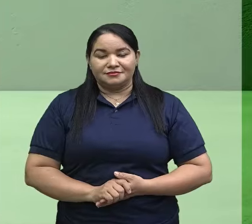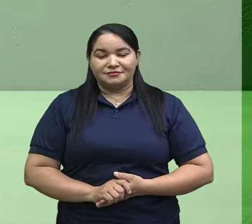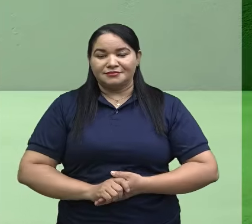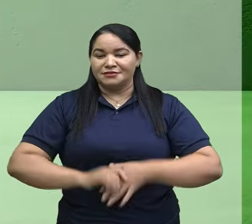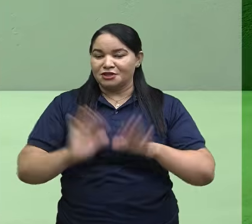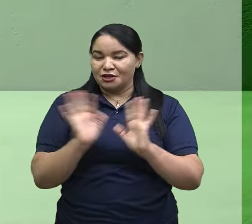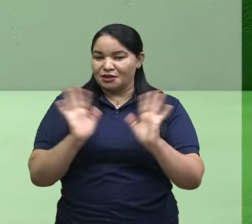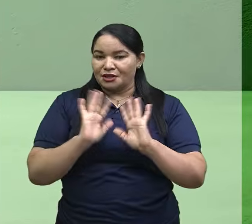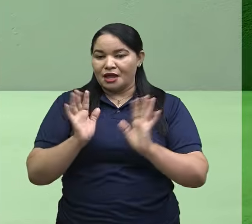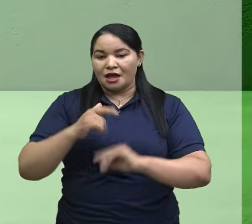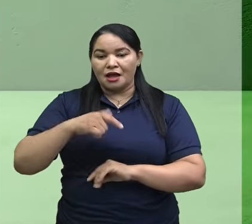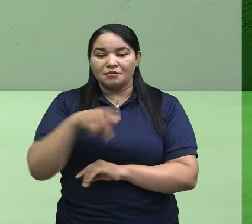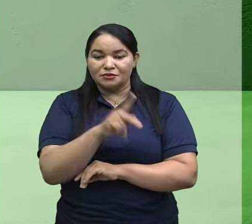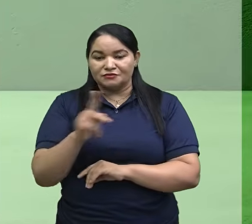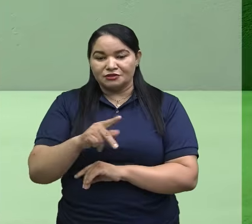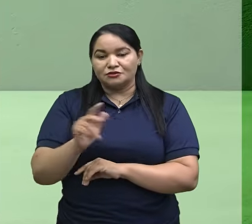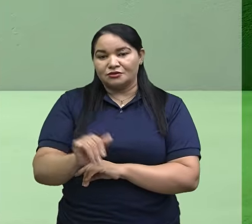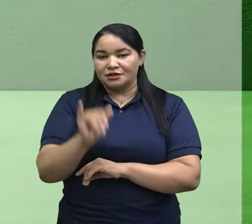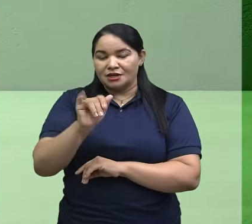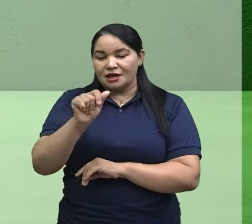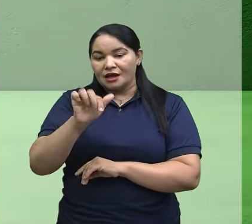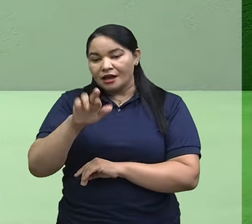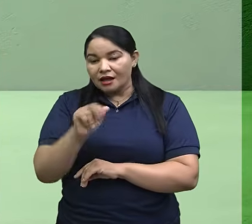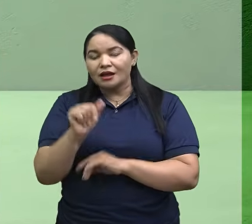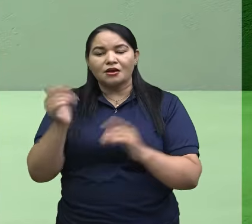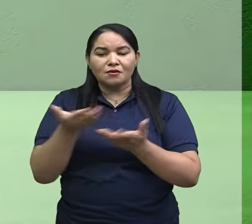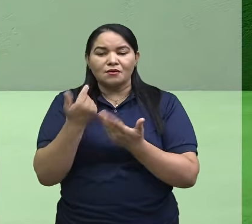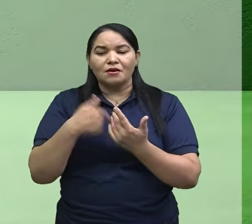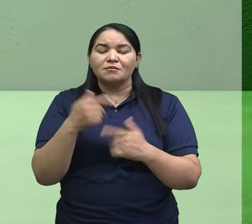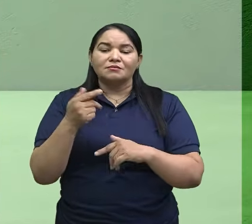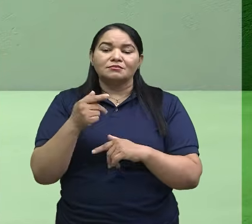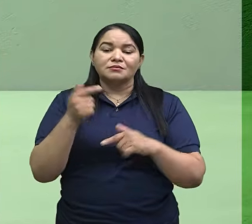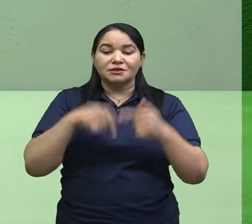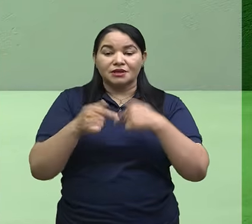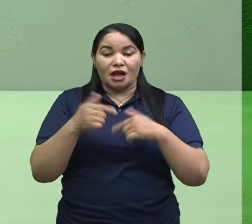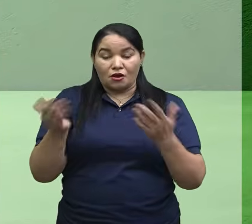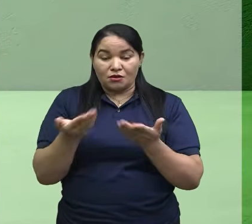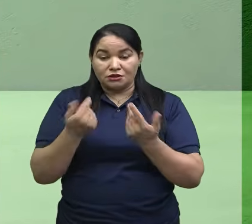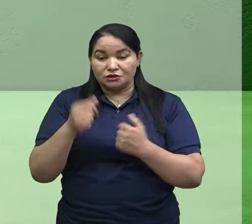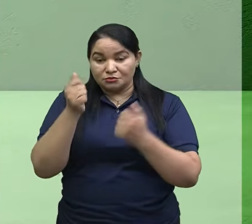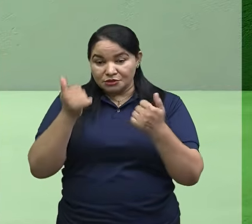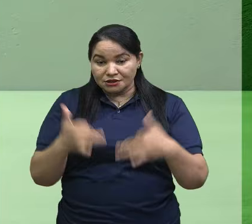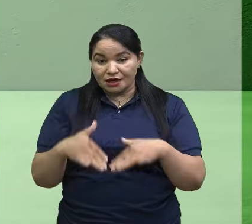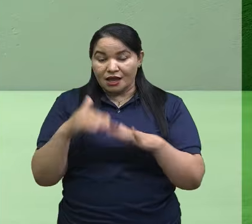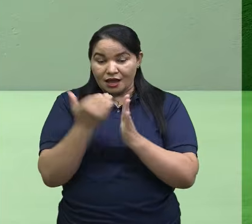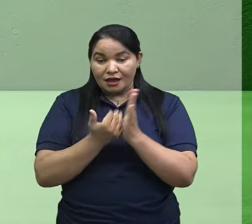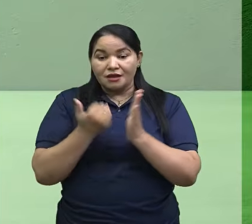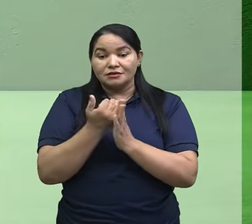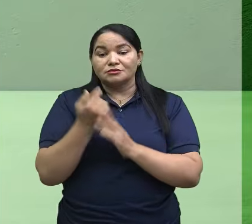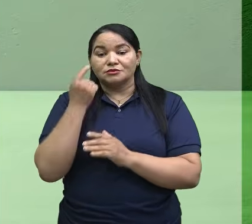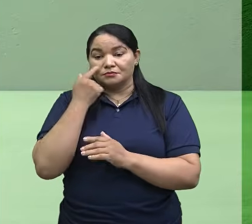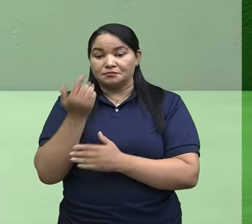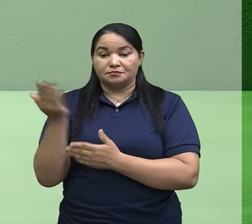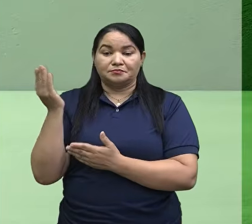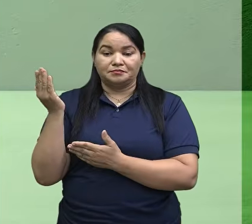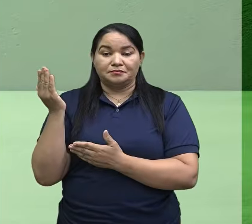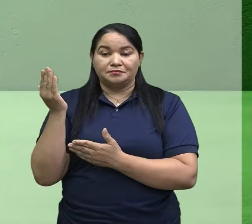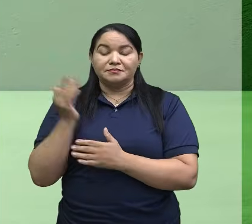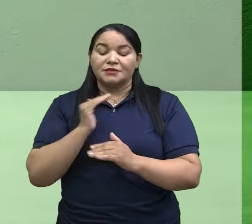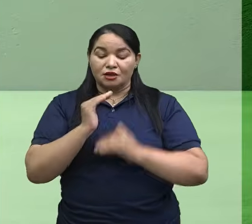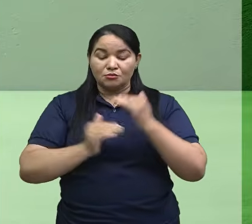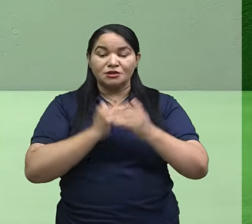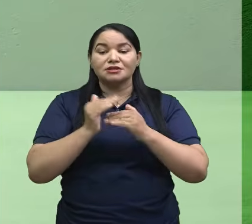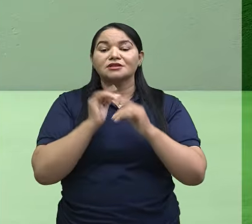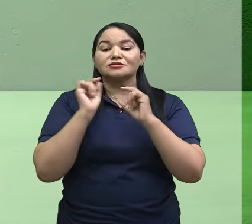Olá, sou a professora Yara, professora de Química, e hoje a gente vai falar um pouquinho da galvanoplastia. É um processo que também pode ser